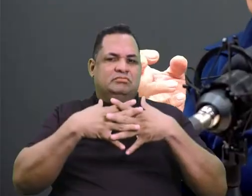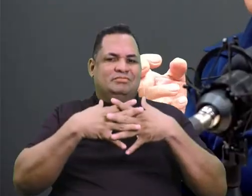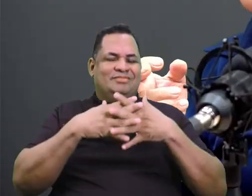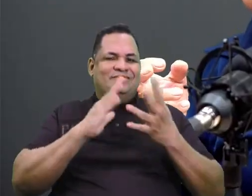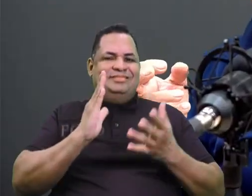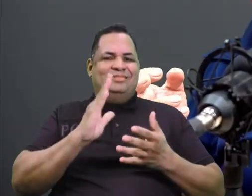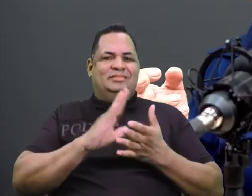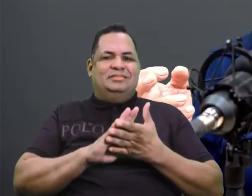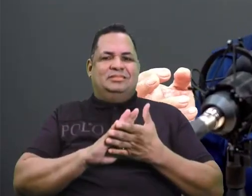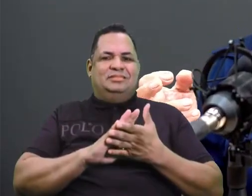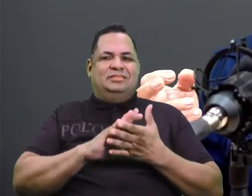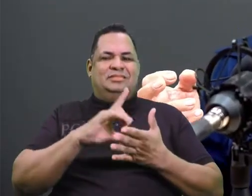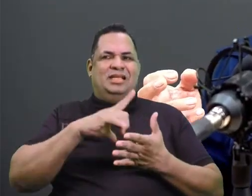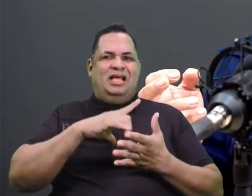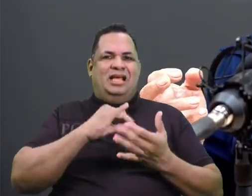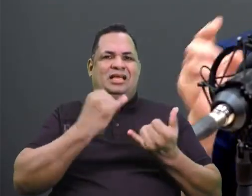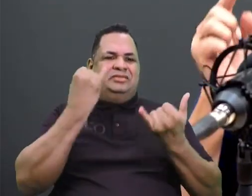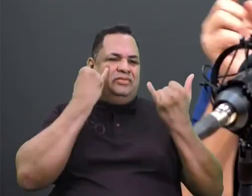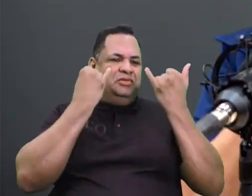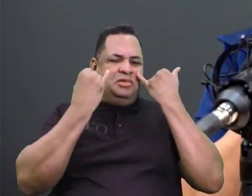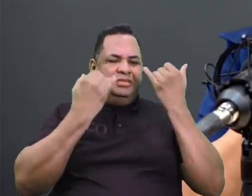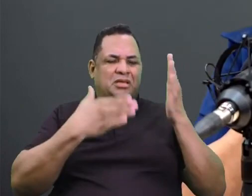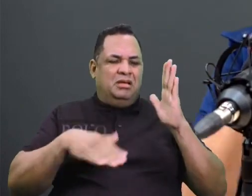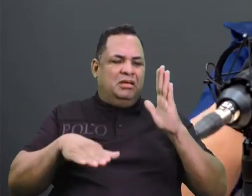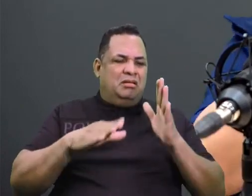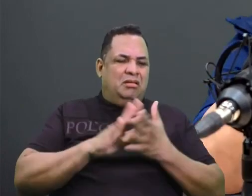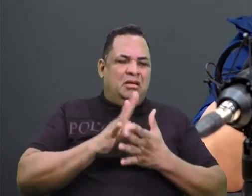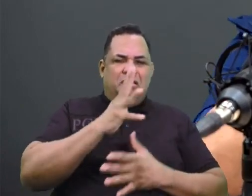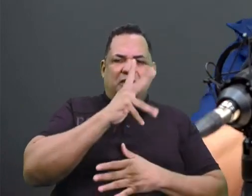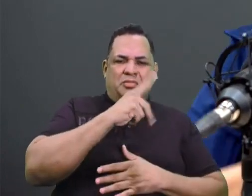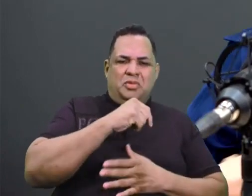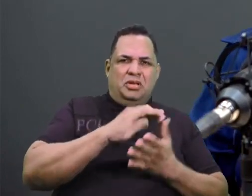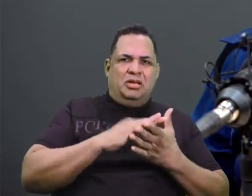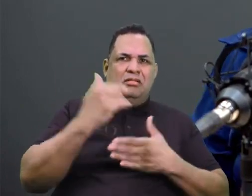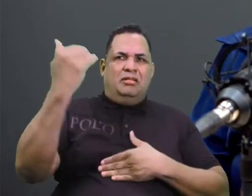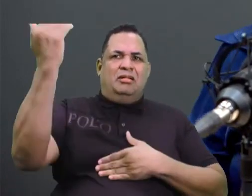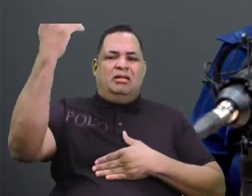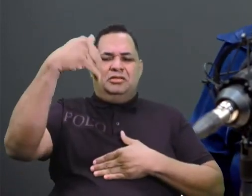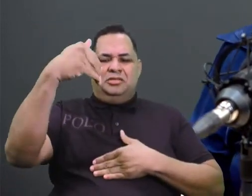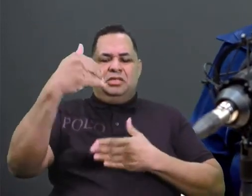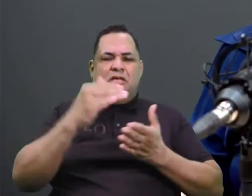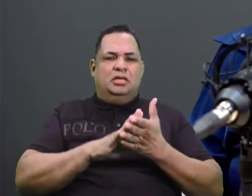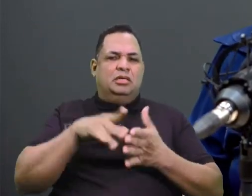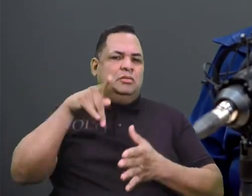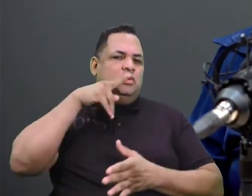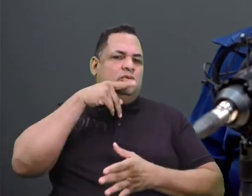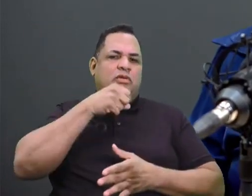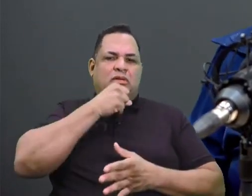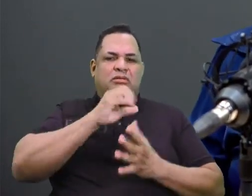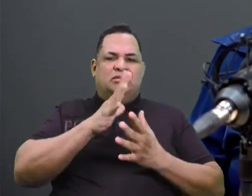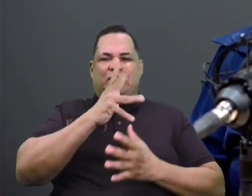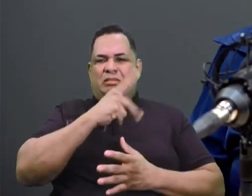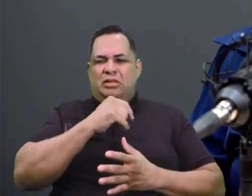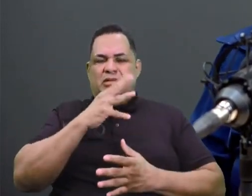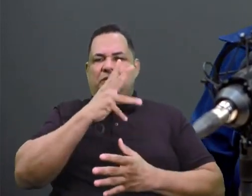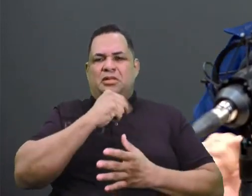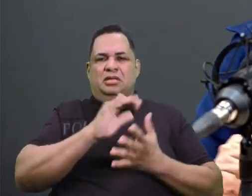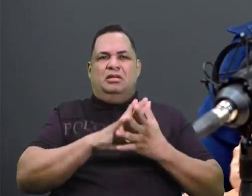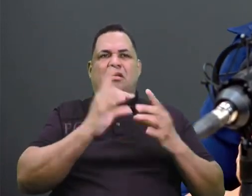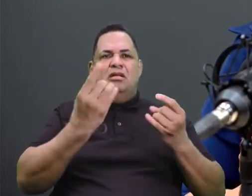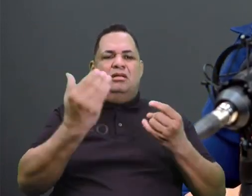muito tardiamente as informações lá do Brasil, né? Lá do